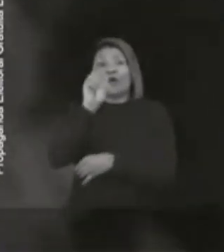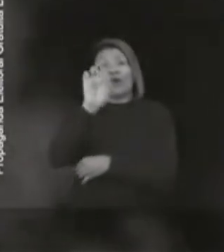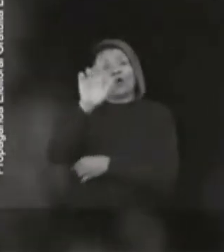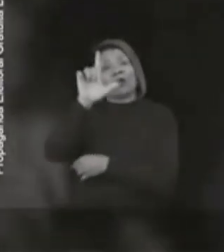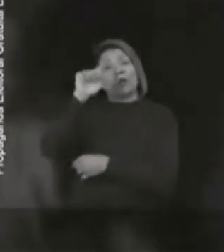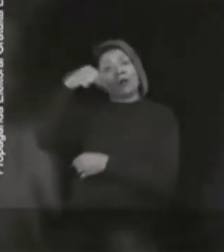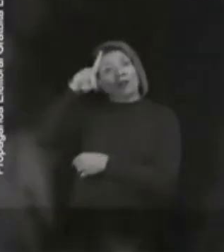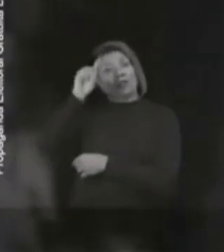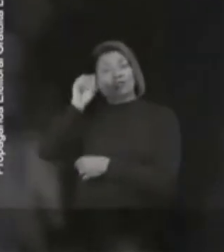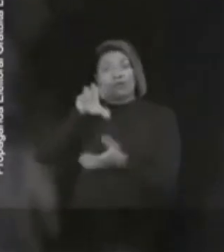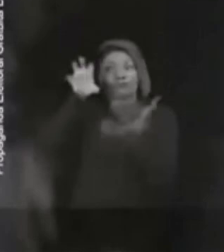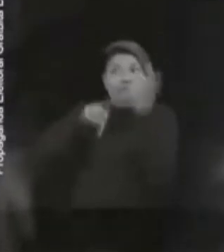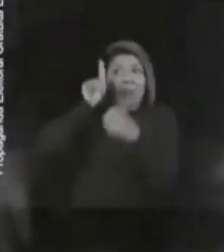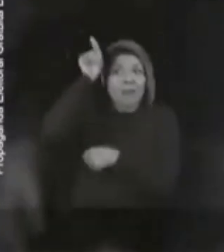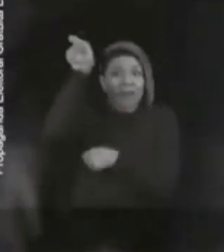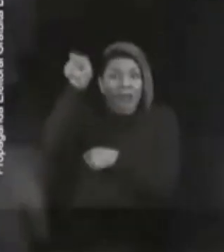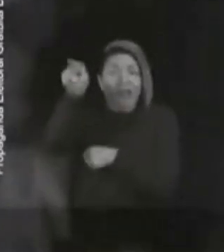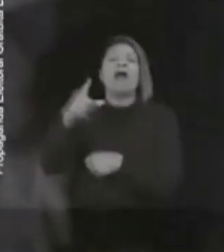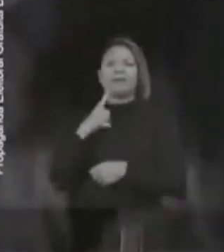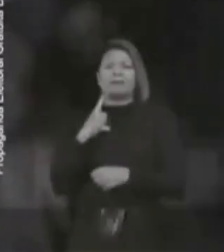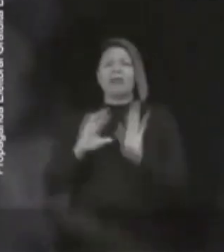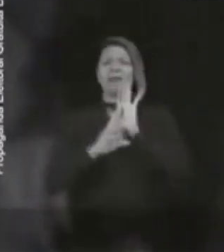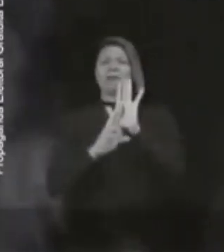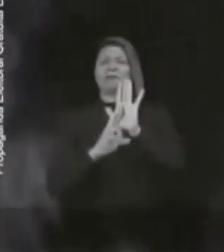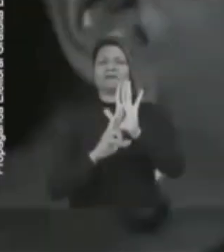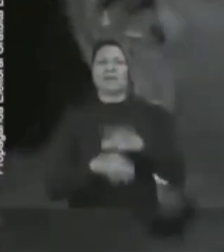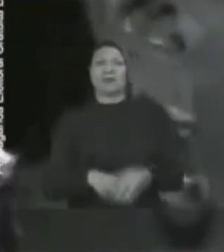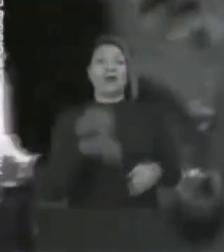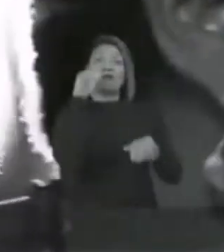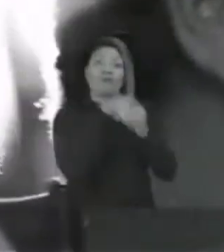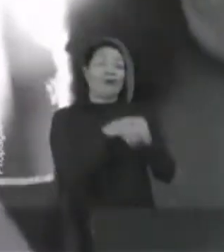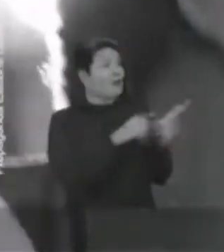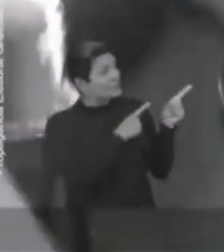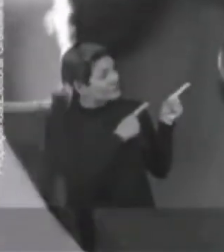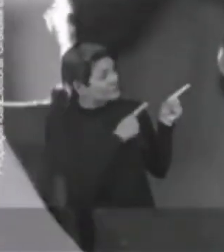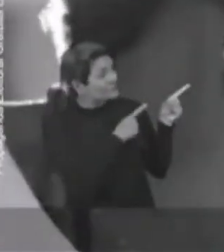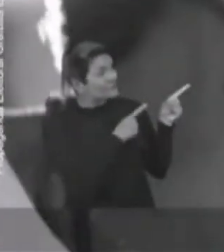eleger Orlando Federal. Lá ele será um de nós. Vote 6565.